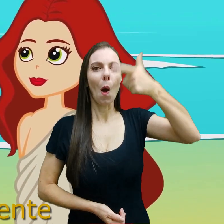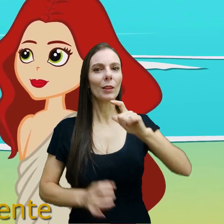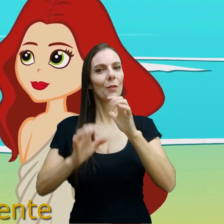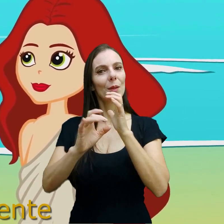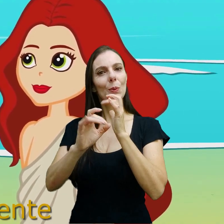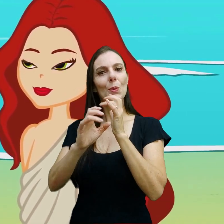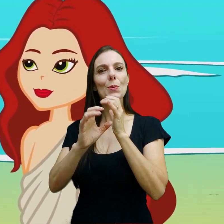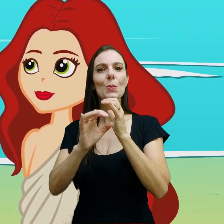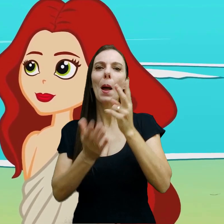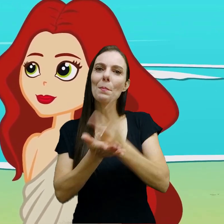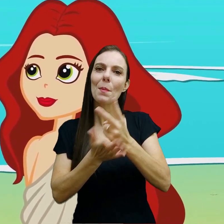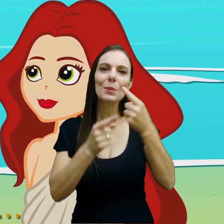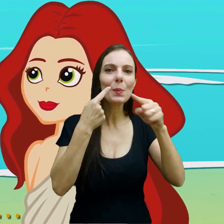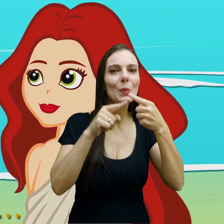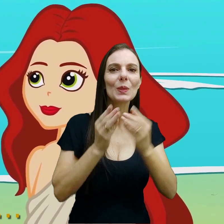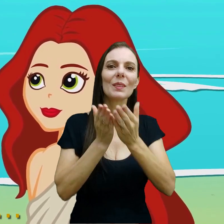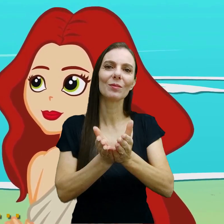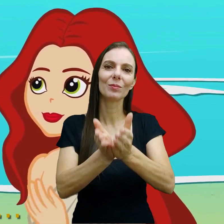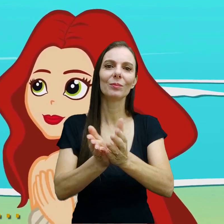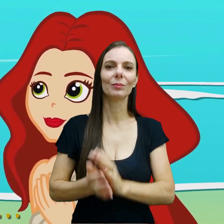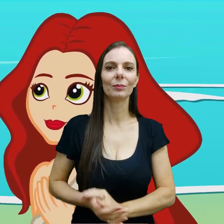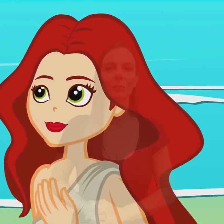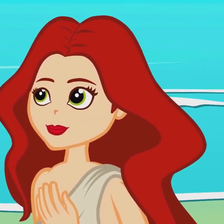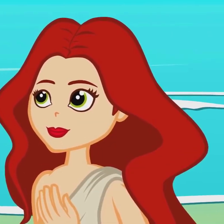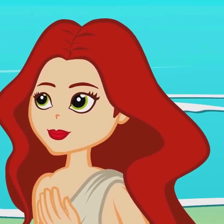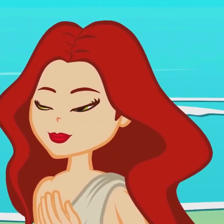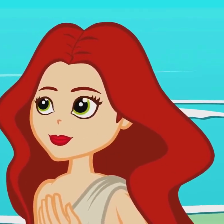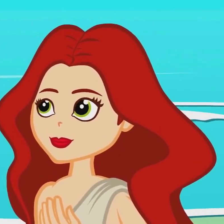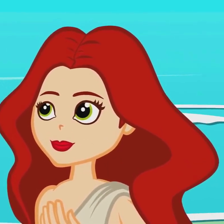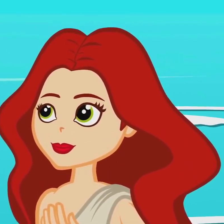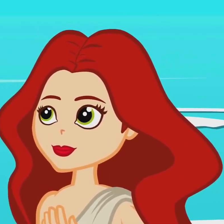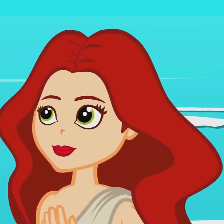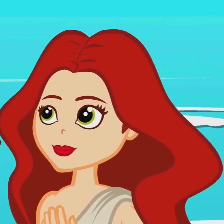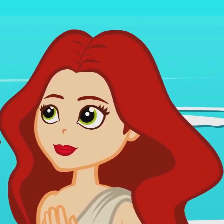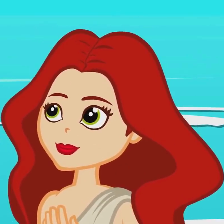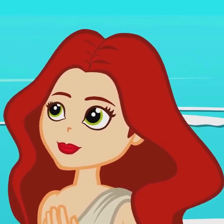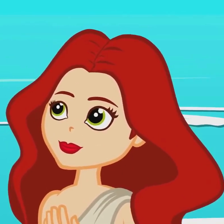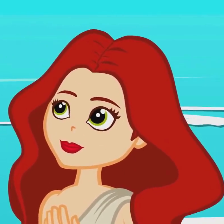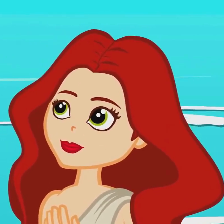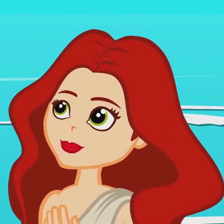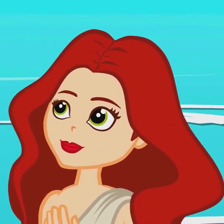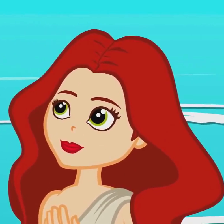tocou novamente a melodia que ele tocou no navio.